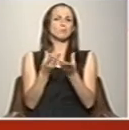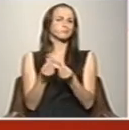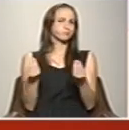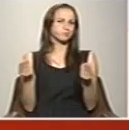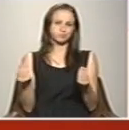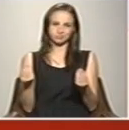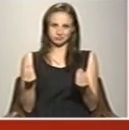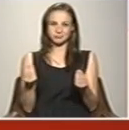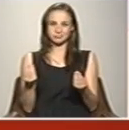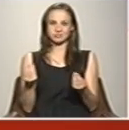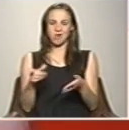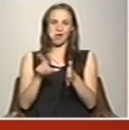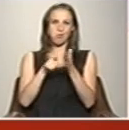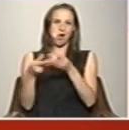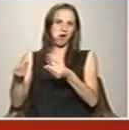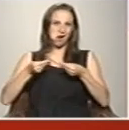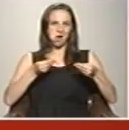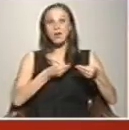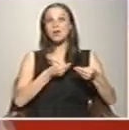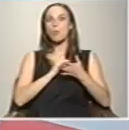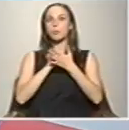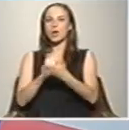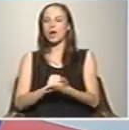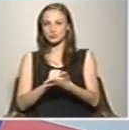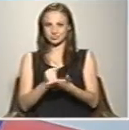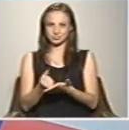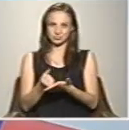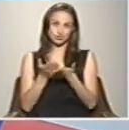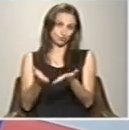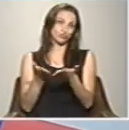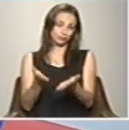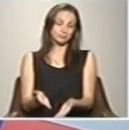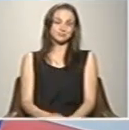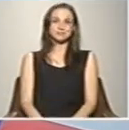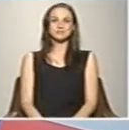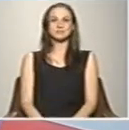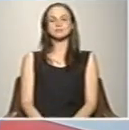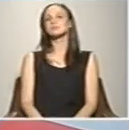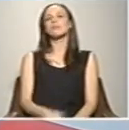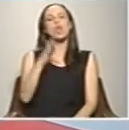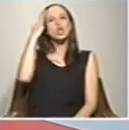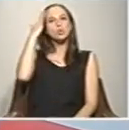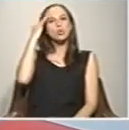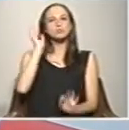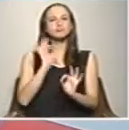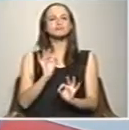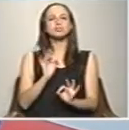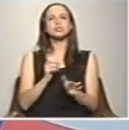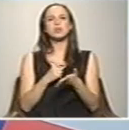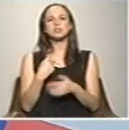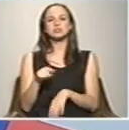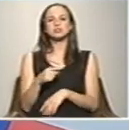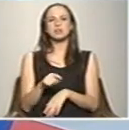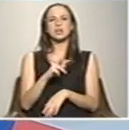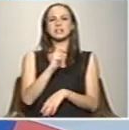ter connosco com o intuito de serem ajudados, serem apoiados. E assim, em números redondos, posso dizer que já tivemos